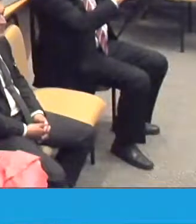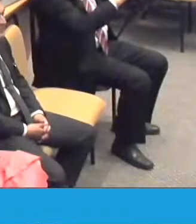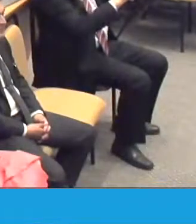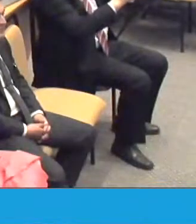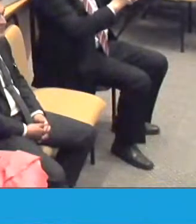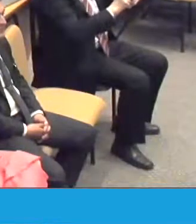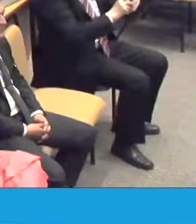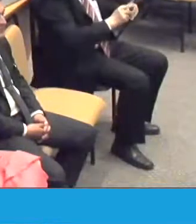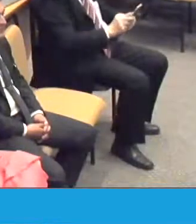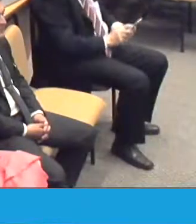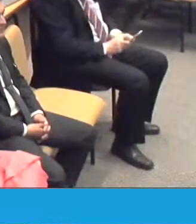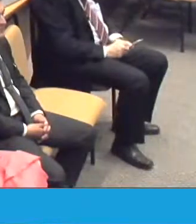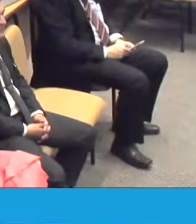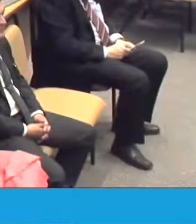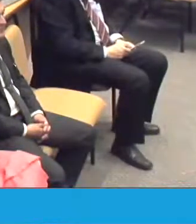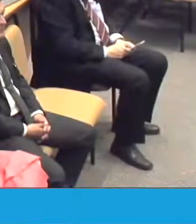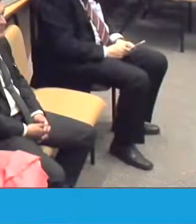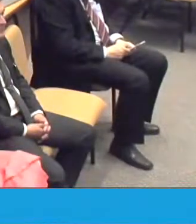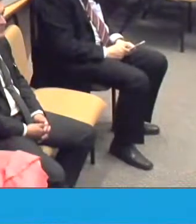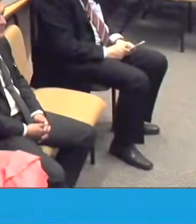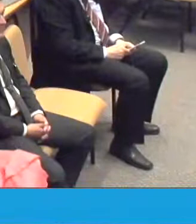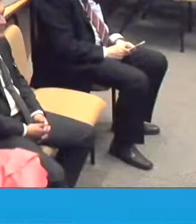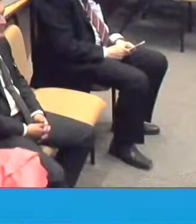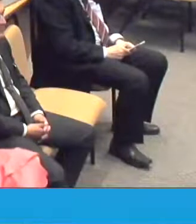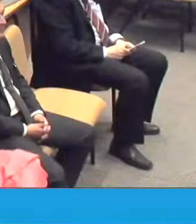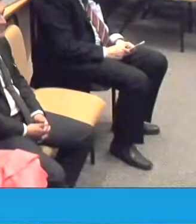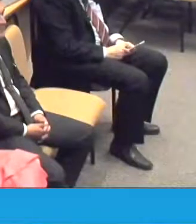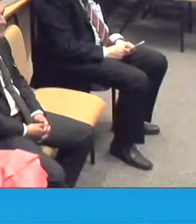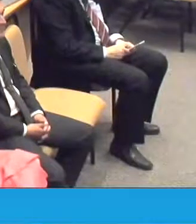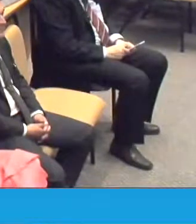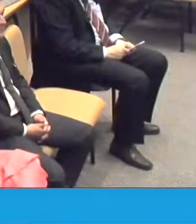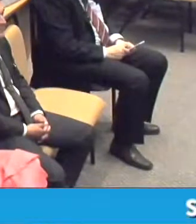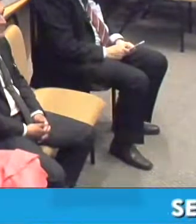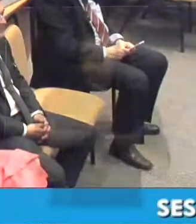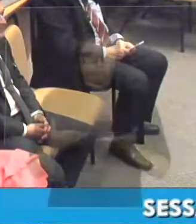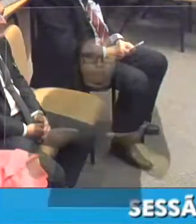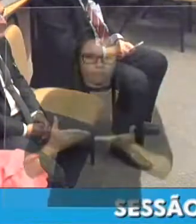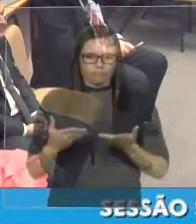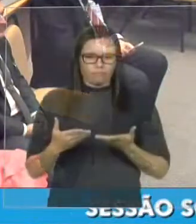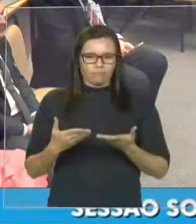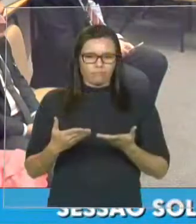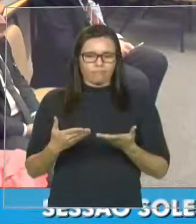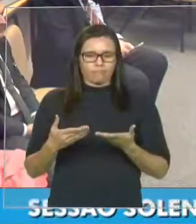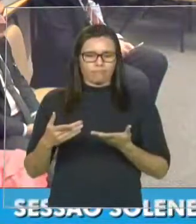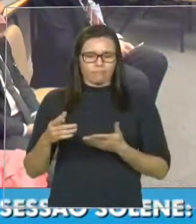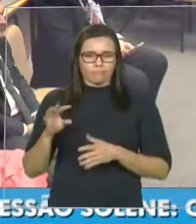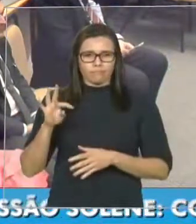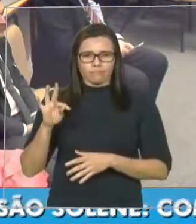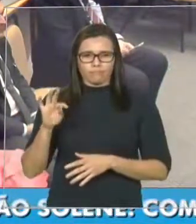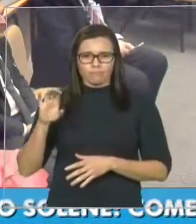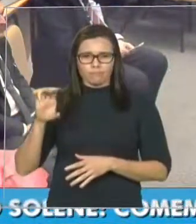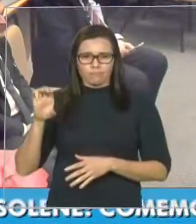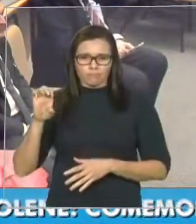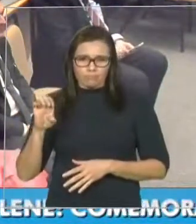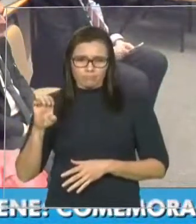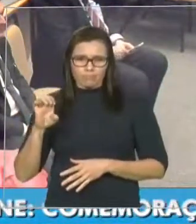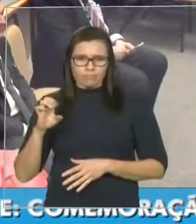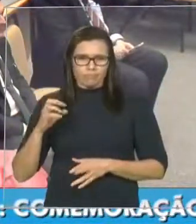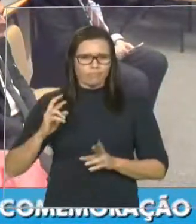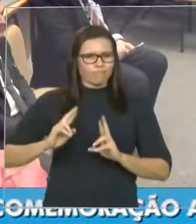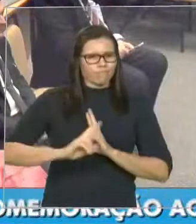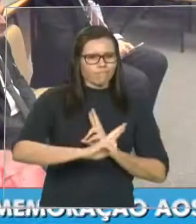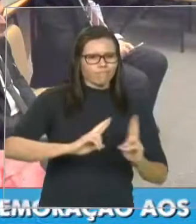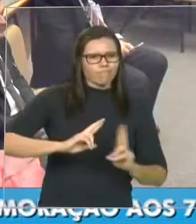pública. A perspectiva de aproximação do tribunal com os gestores públicos e com a sociedade, por meio